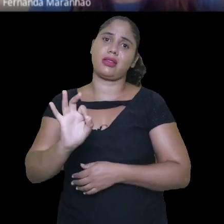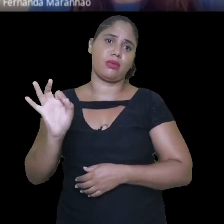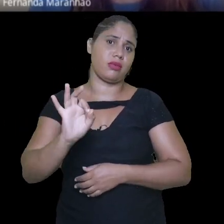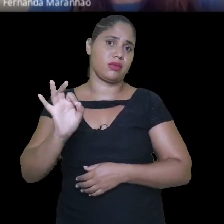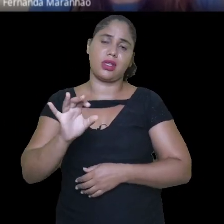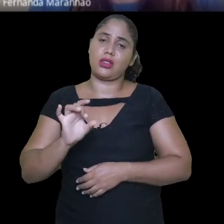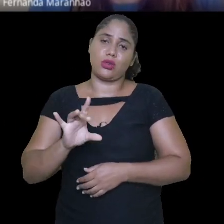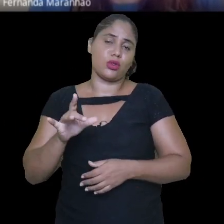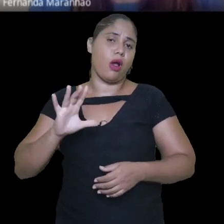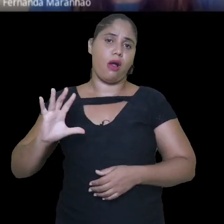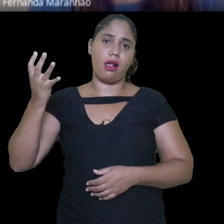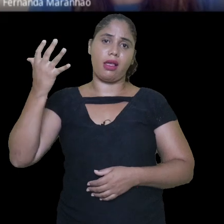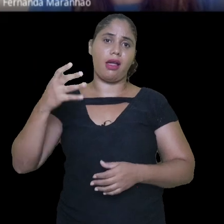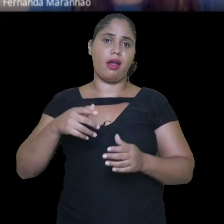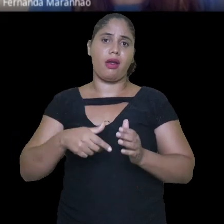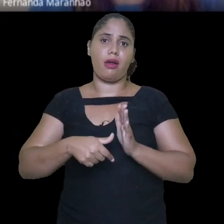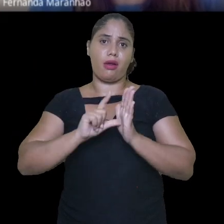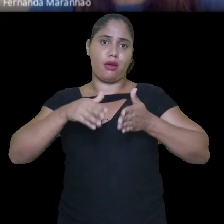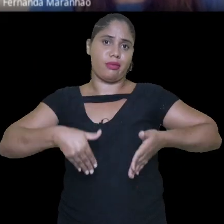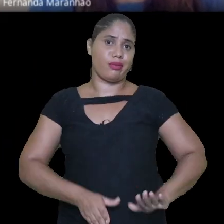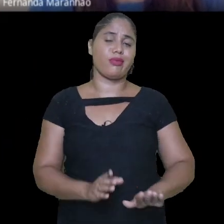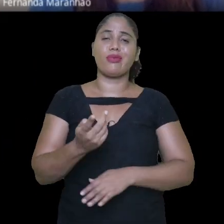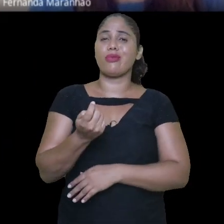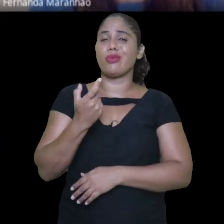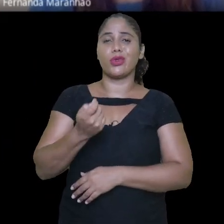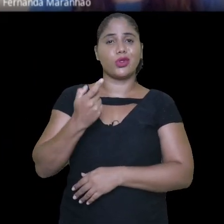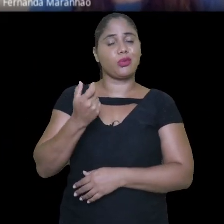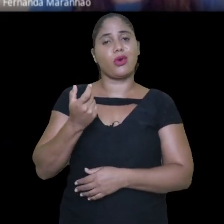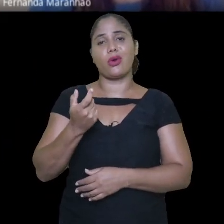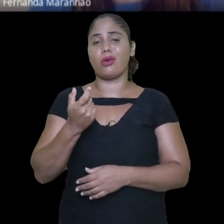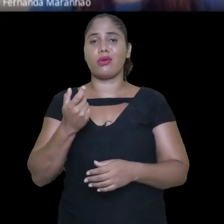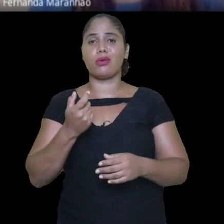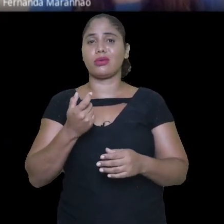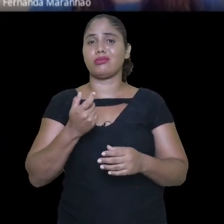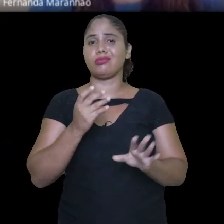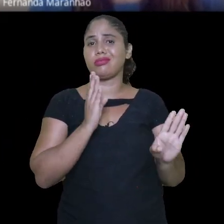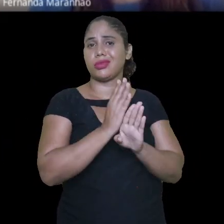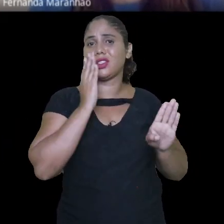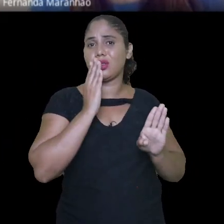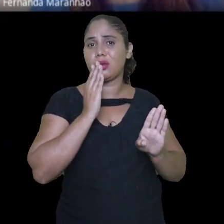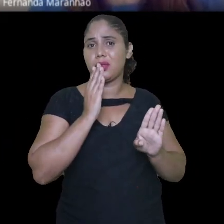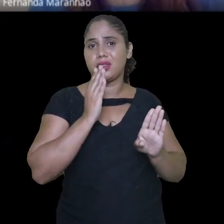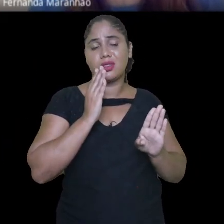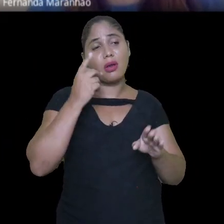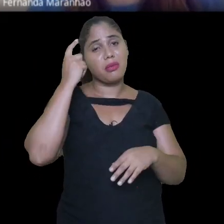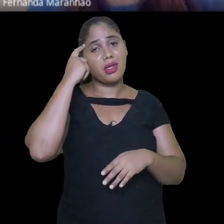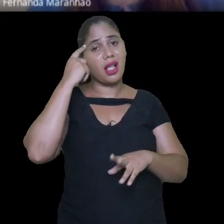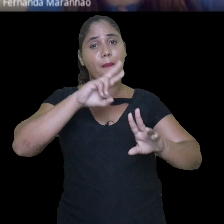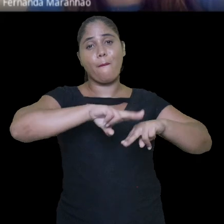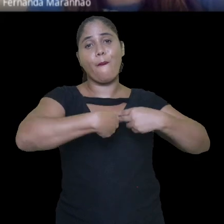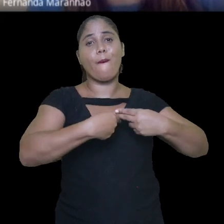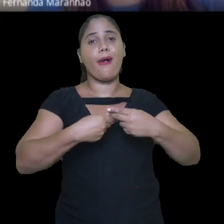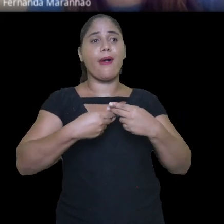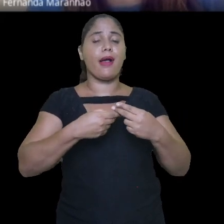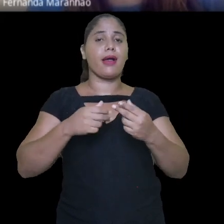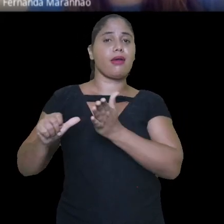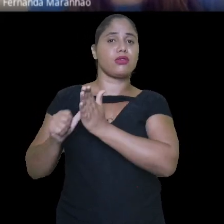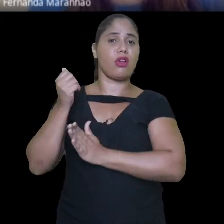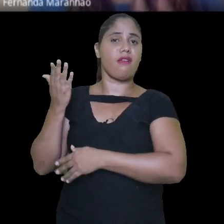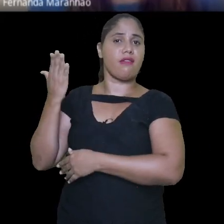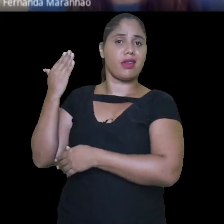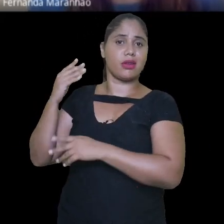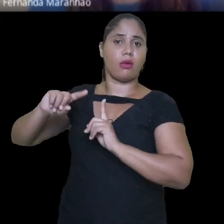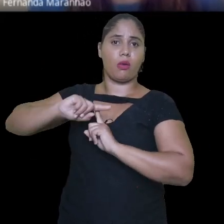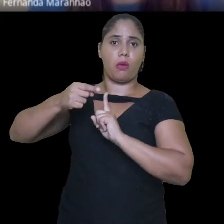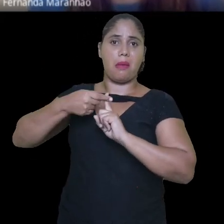quem são as pacientes de risco neste momento. Então, esse fator de risco, apesar de ser muito significativo quando está presente,